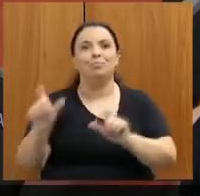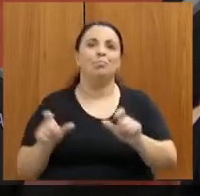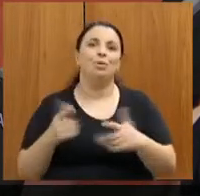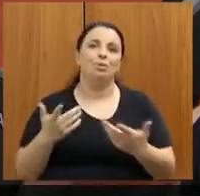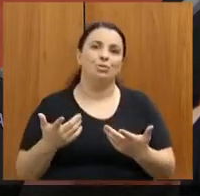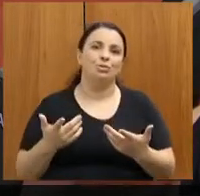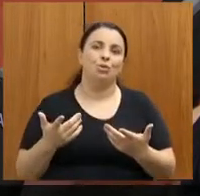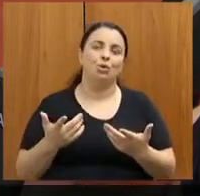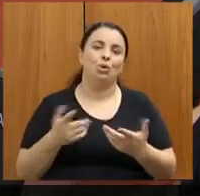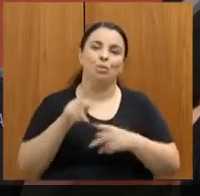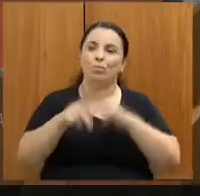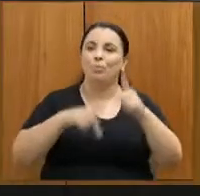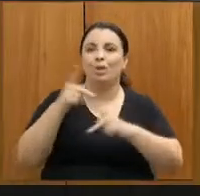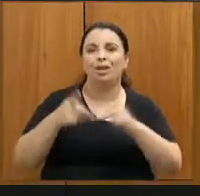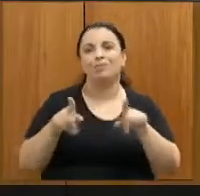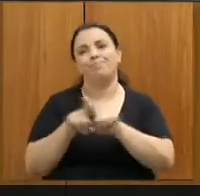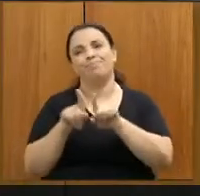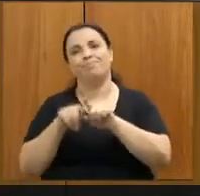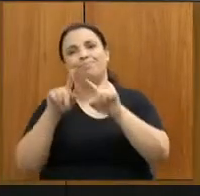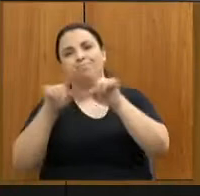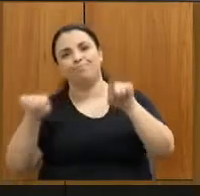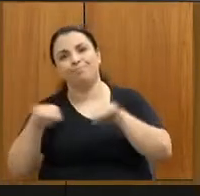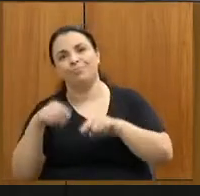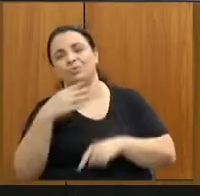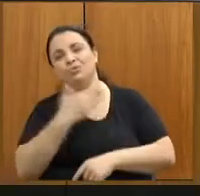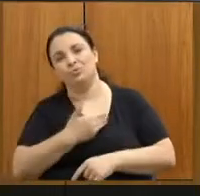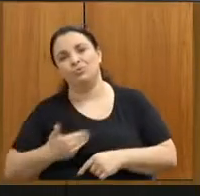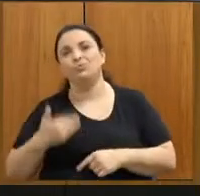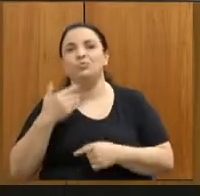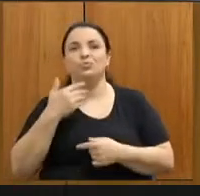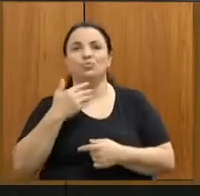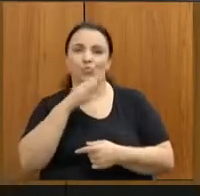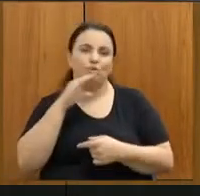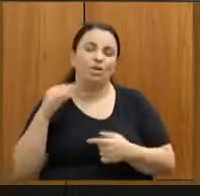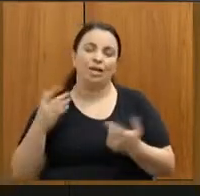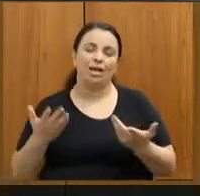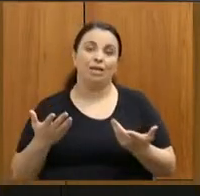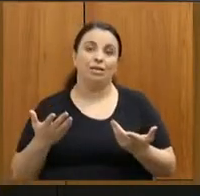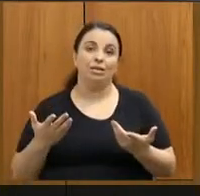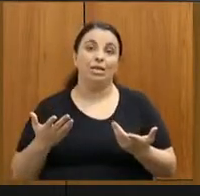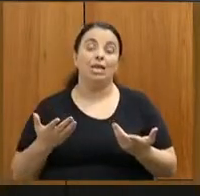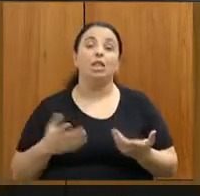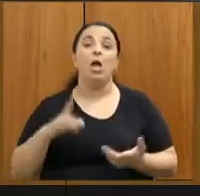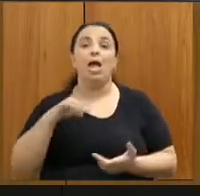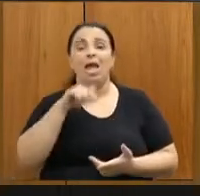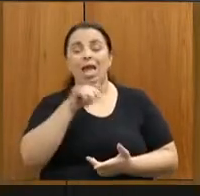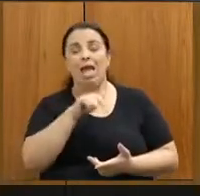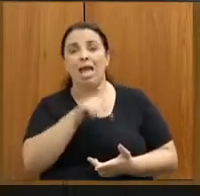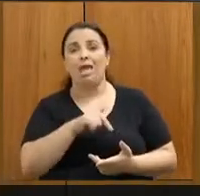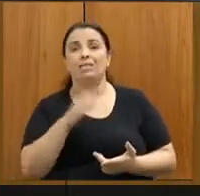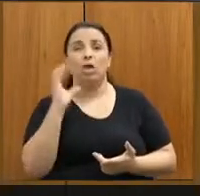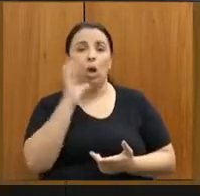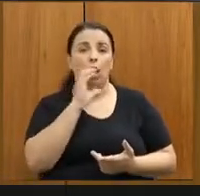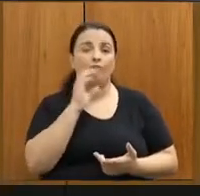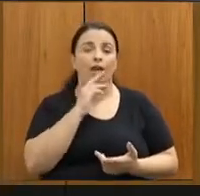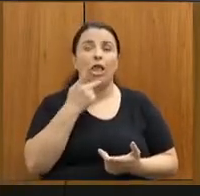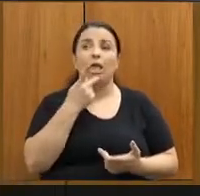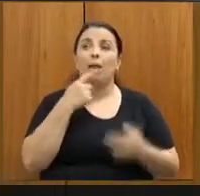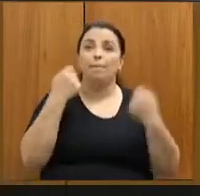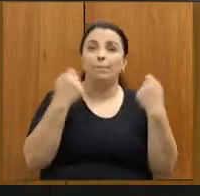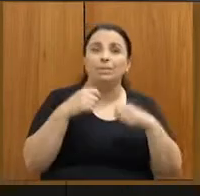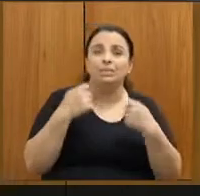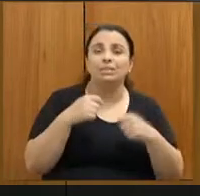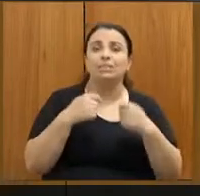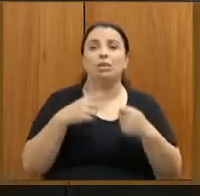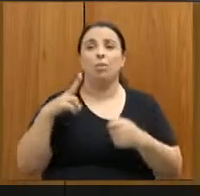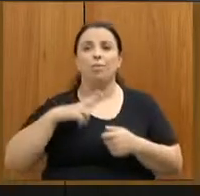nos países subdesenvolvidos principalmente essa necessidade de privatização e massa que vem aí com a